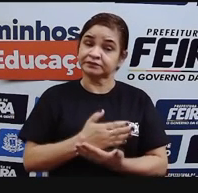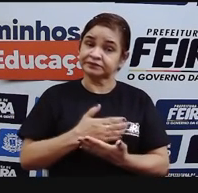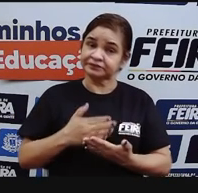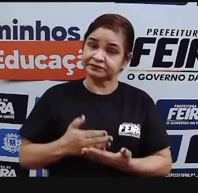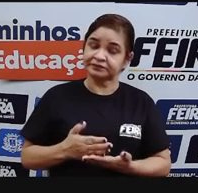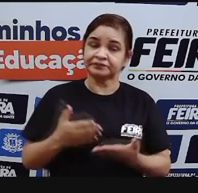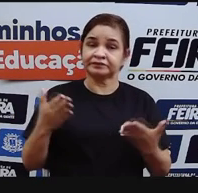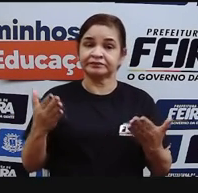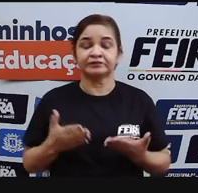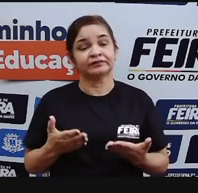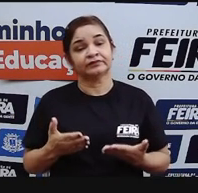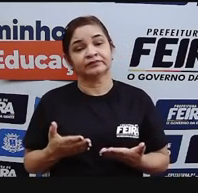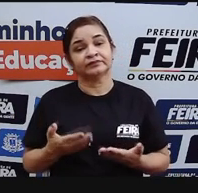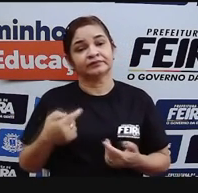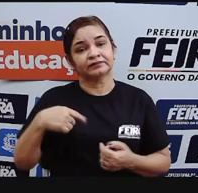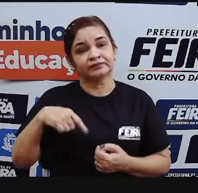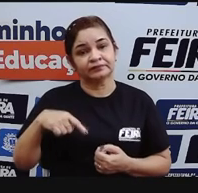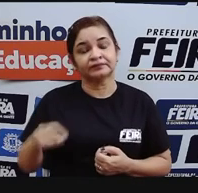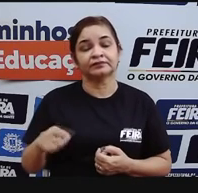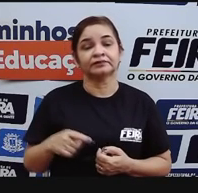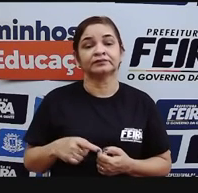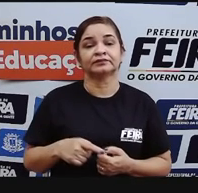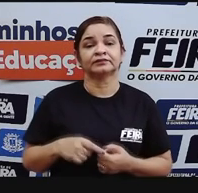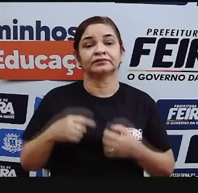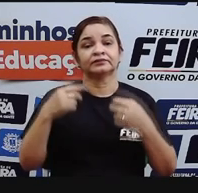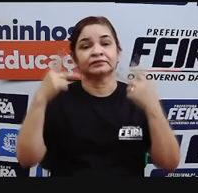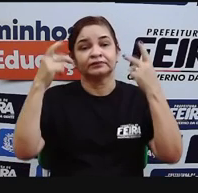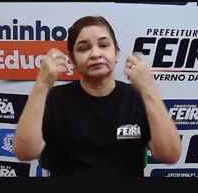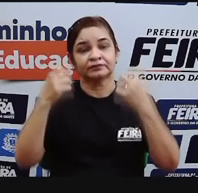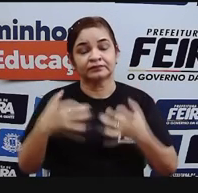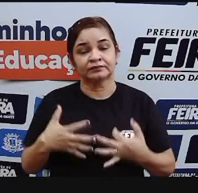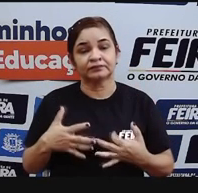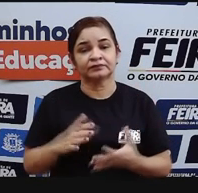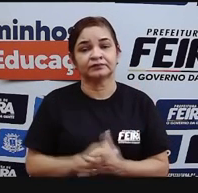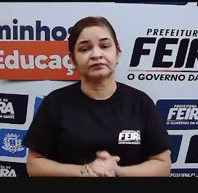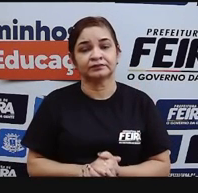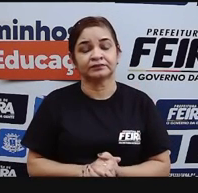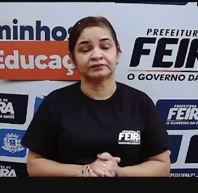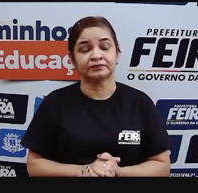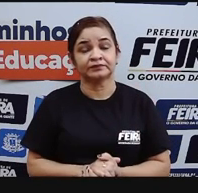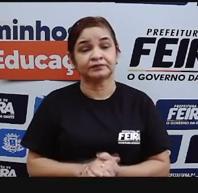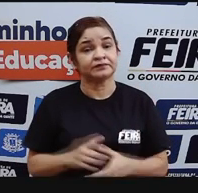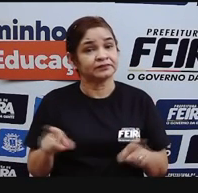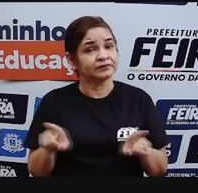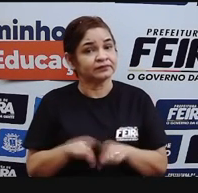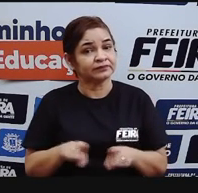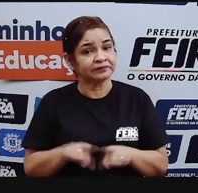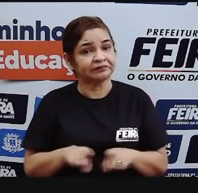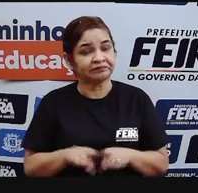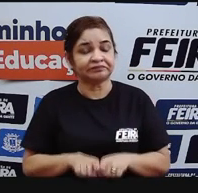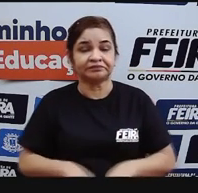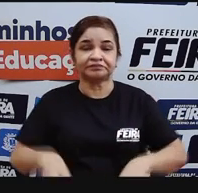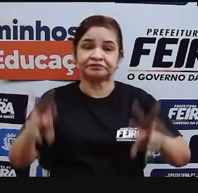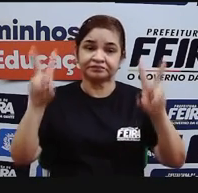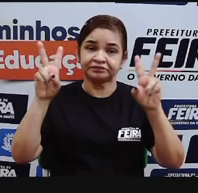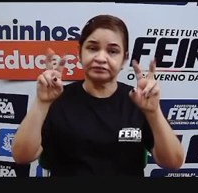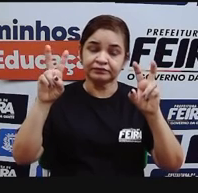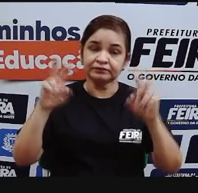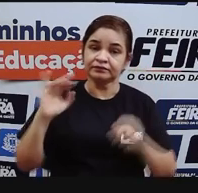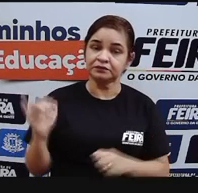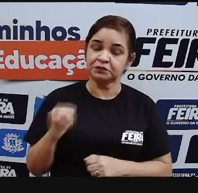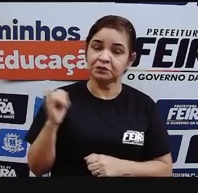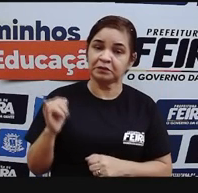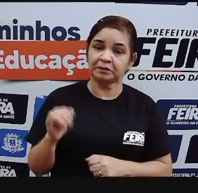das permanências da violência contra as mulheres. Uma coisa de destaque da nossa aula e que é importante